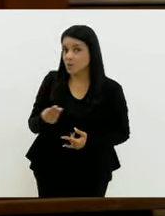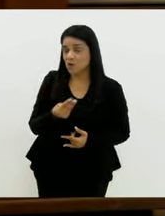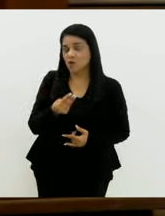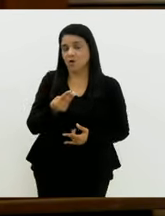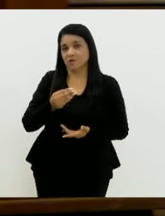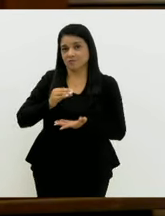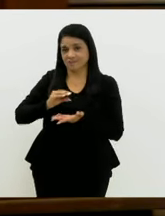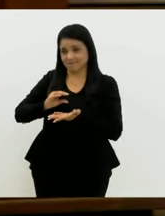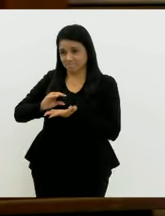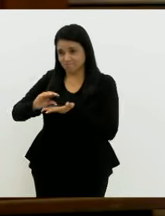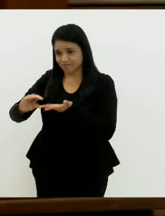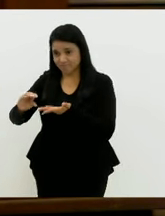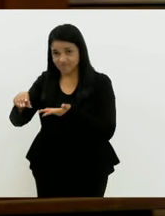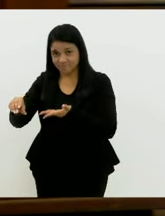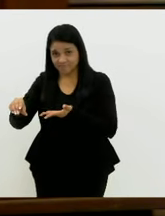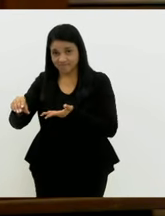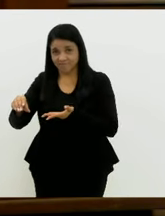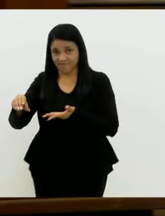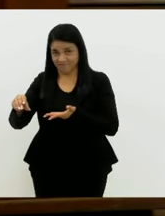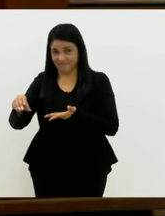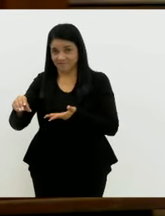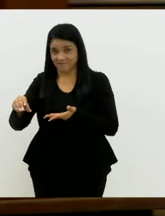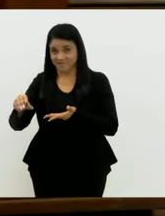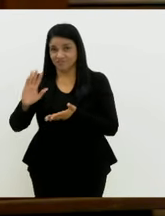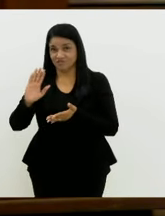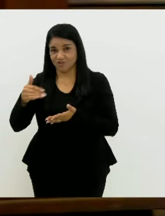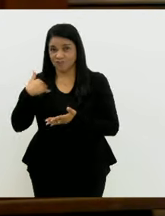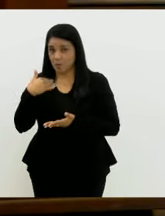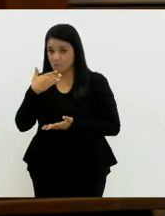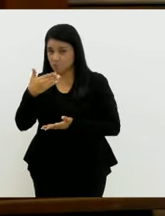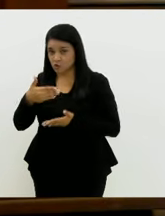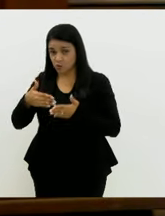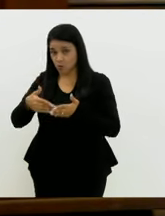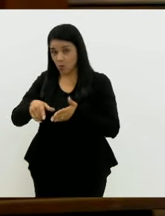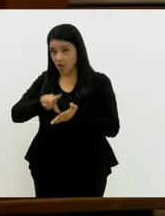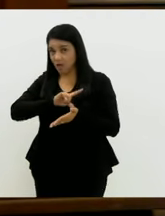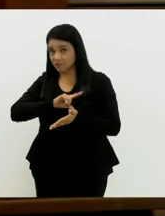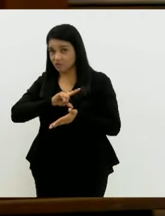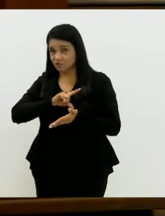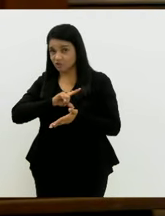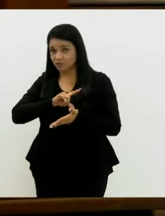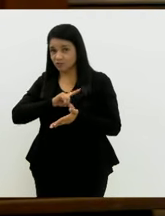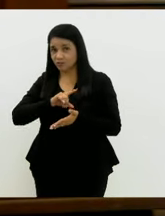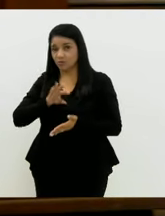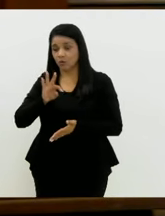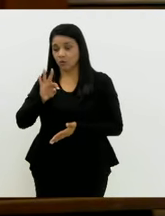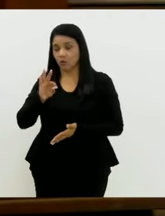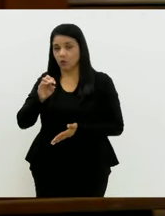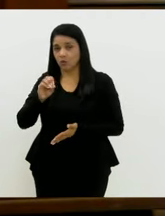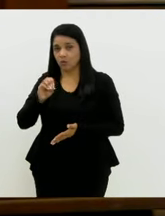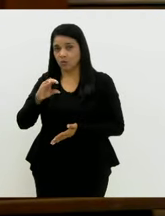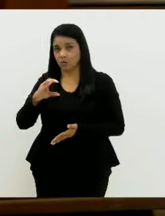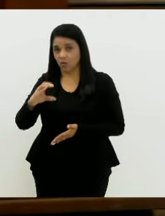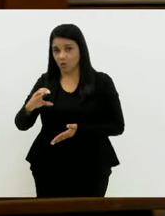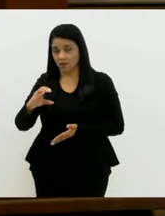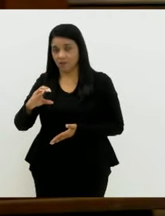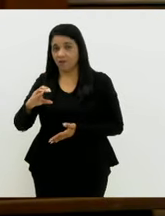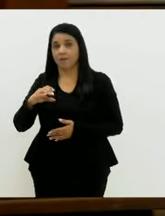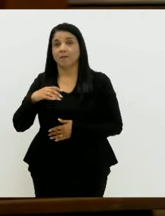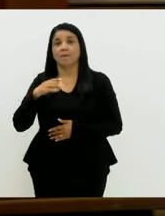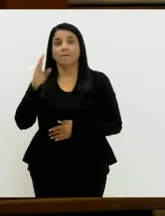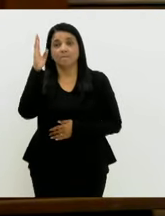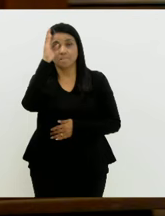R$ 20.300.000. A encomenda ela estava, então, com o DOC Brasil de São Gonçalo e foi transferida